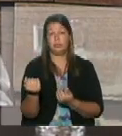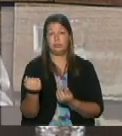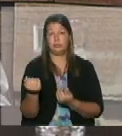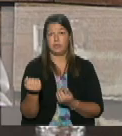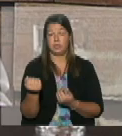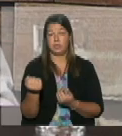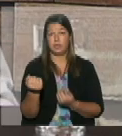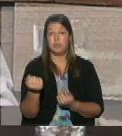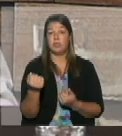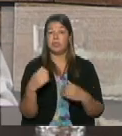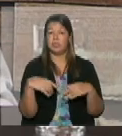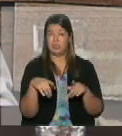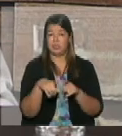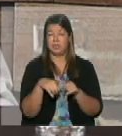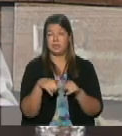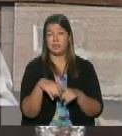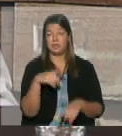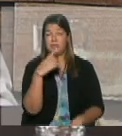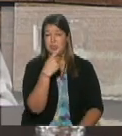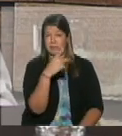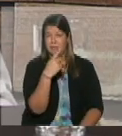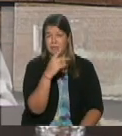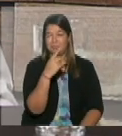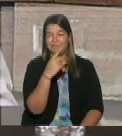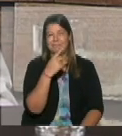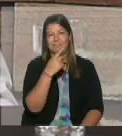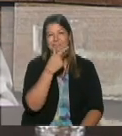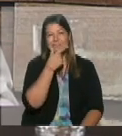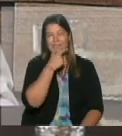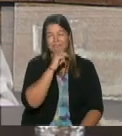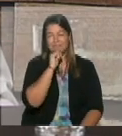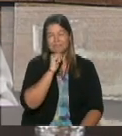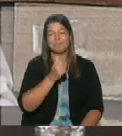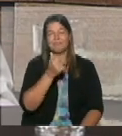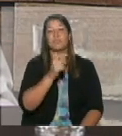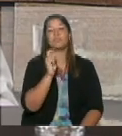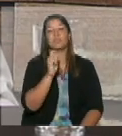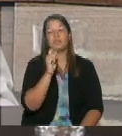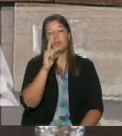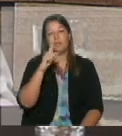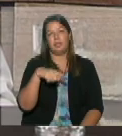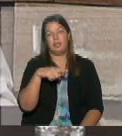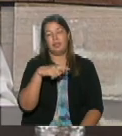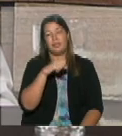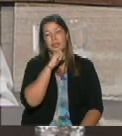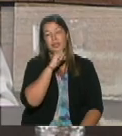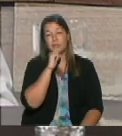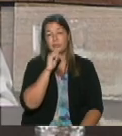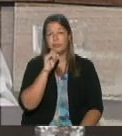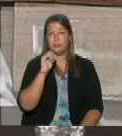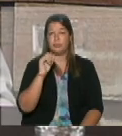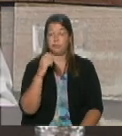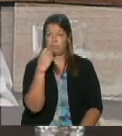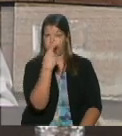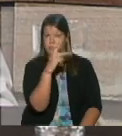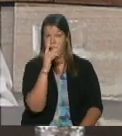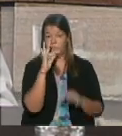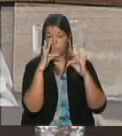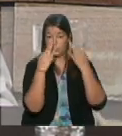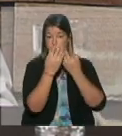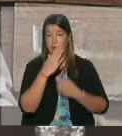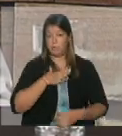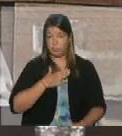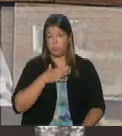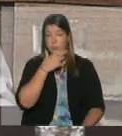né? Então, na família de papai, sempre houve muito mais homens que mulheres. Mas na família de